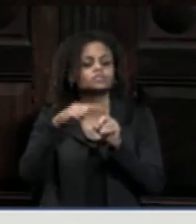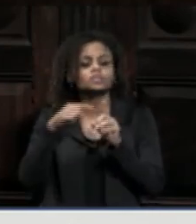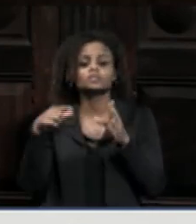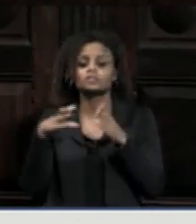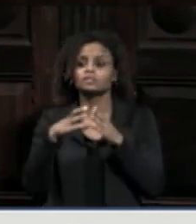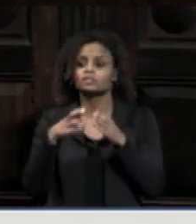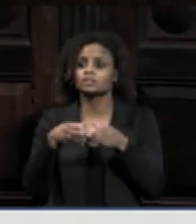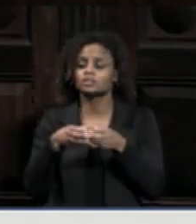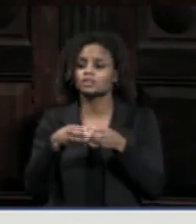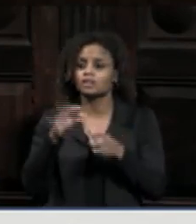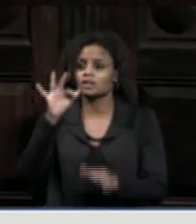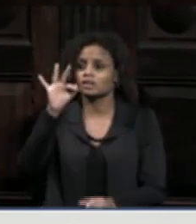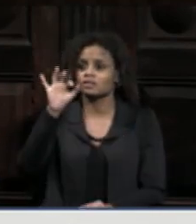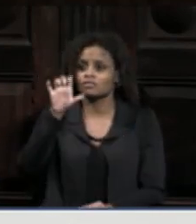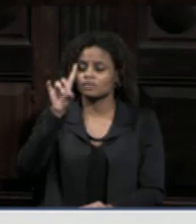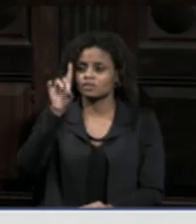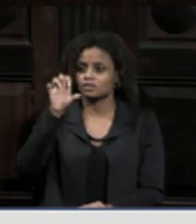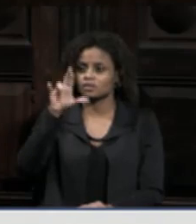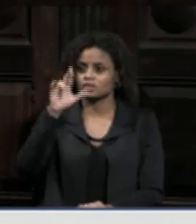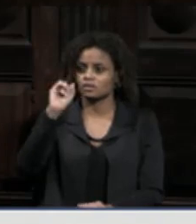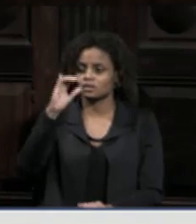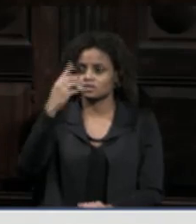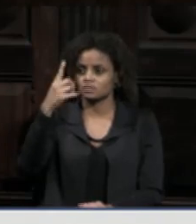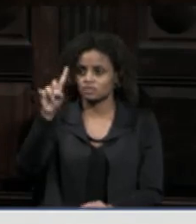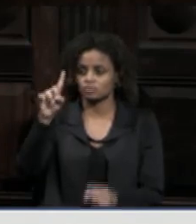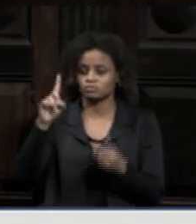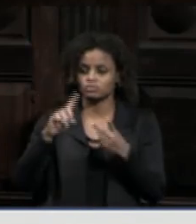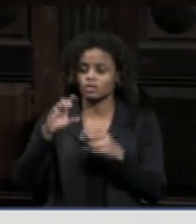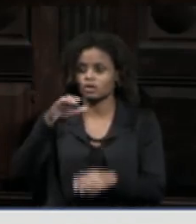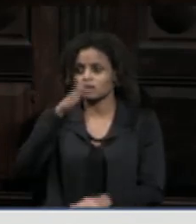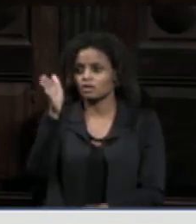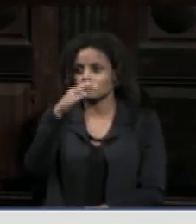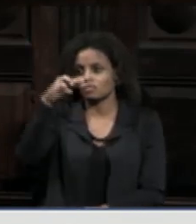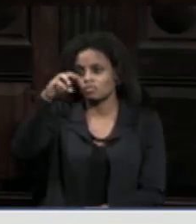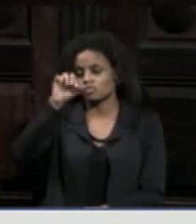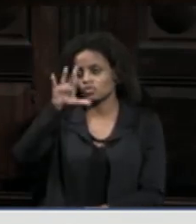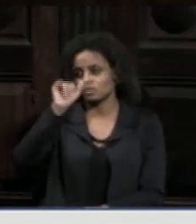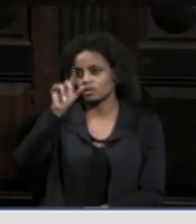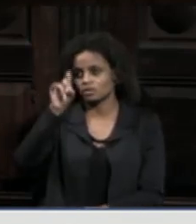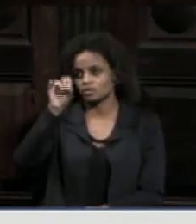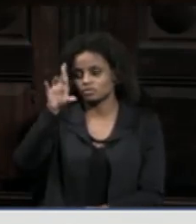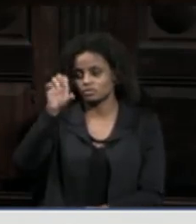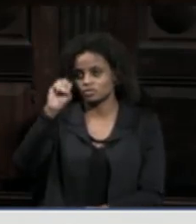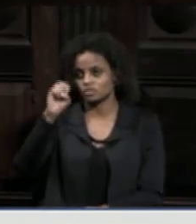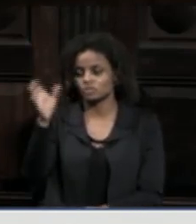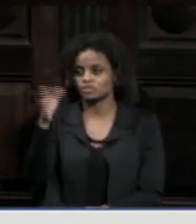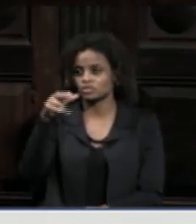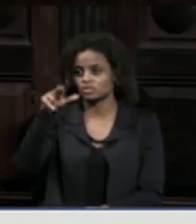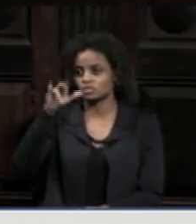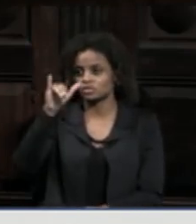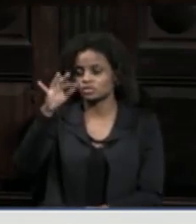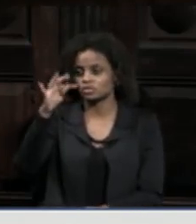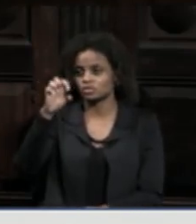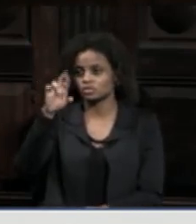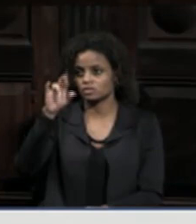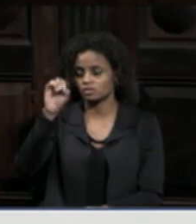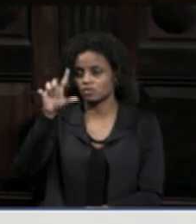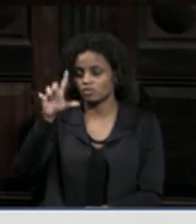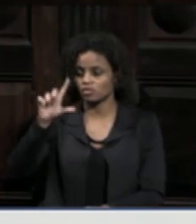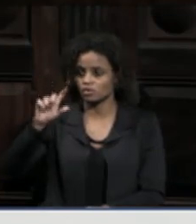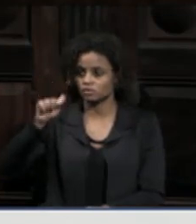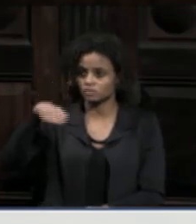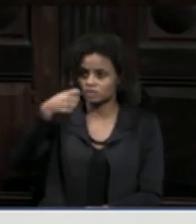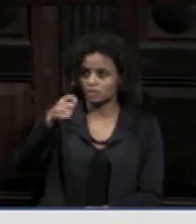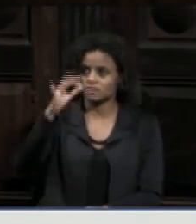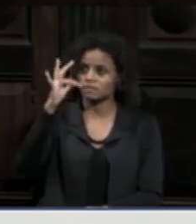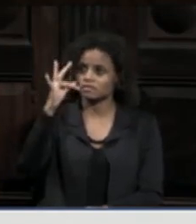das Associações de Moradores de Niterói, popularmente conhecida na cidade pela sigla FANIT. Eu quero